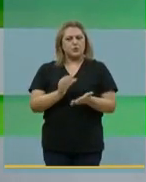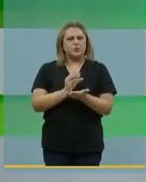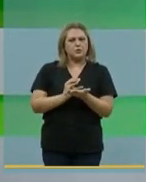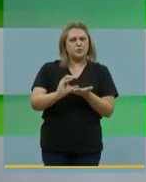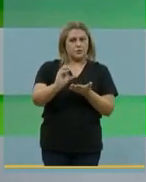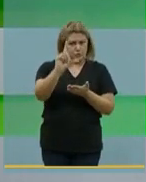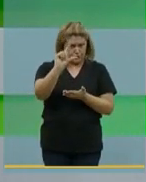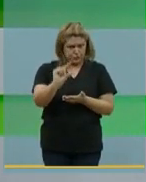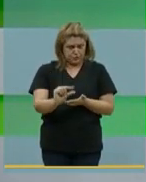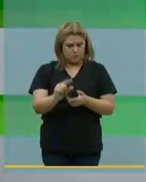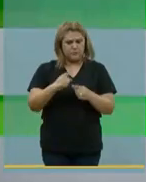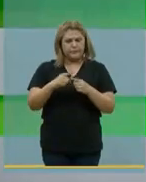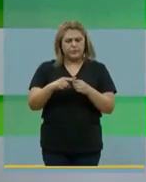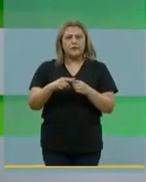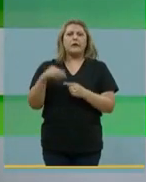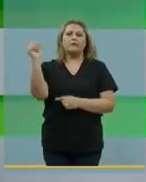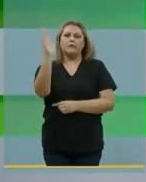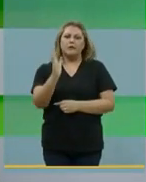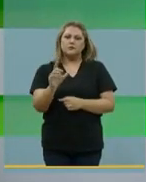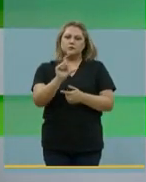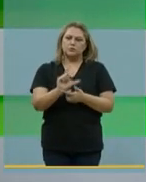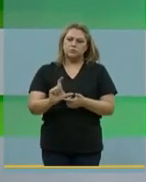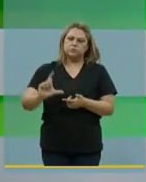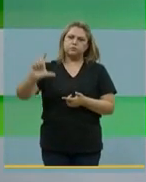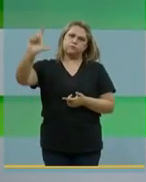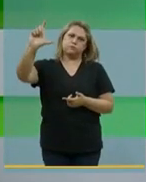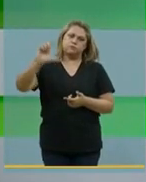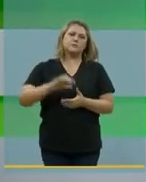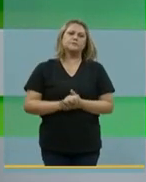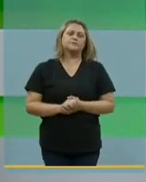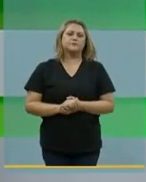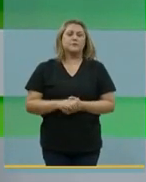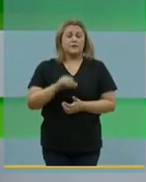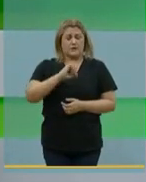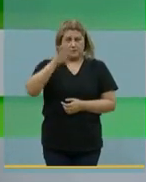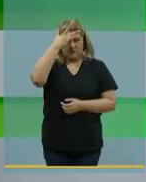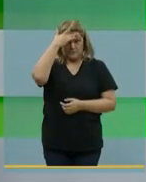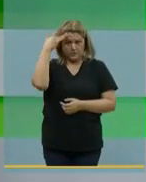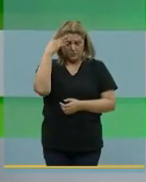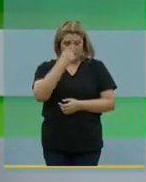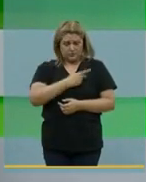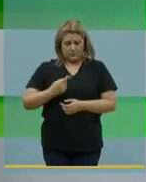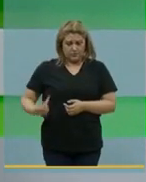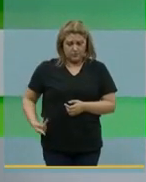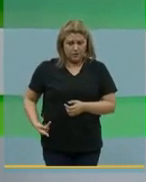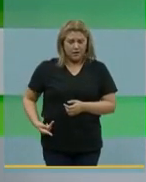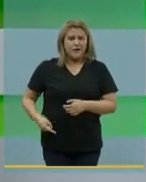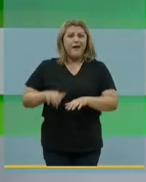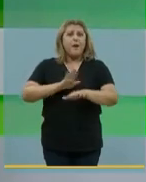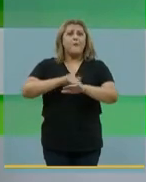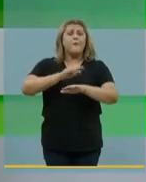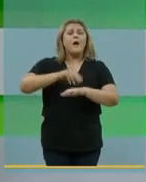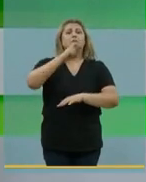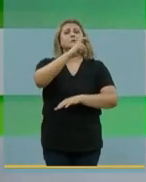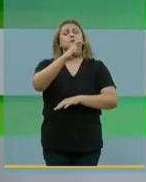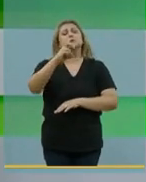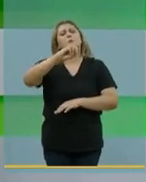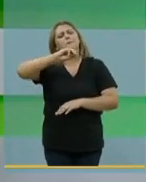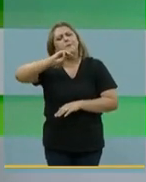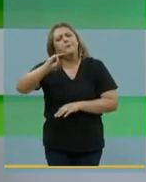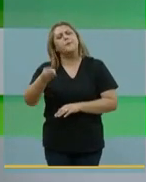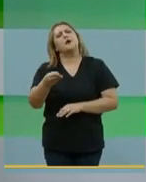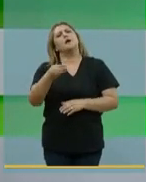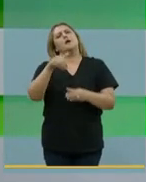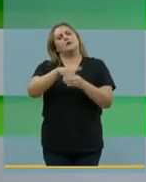vai ter mais de 55 milhões de votos a força do povo é muito